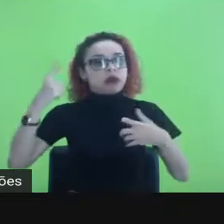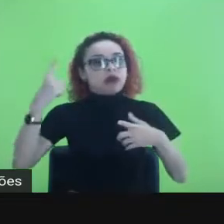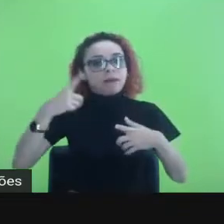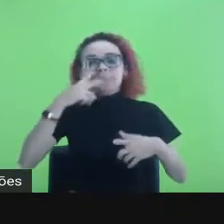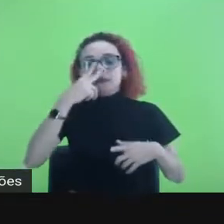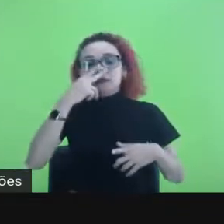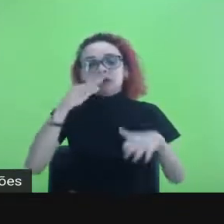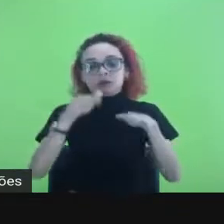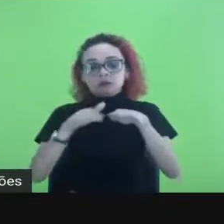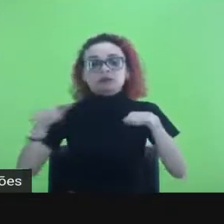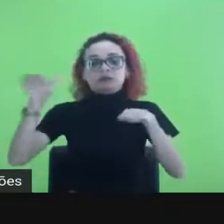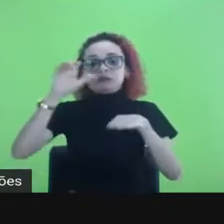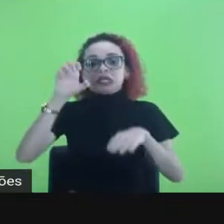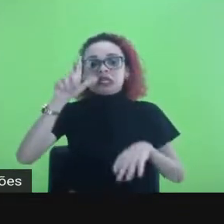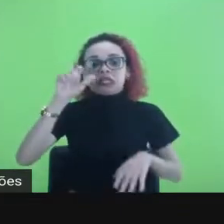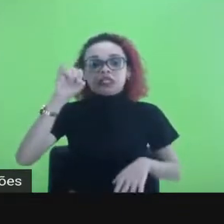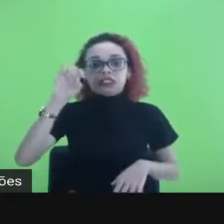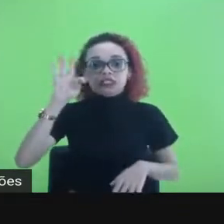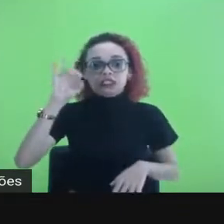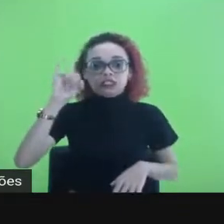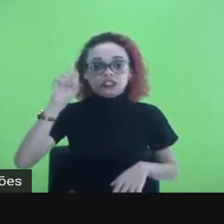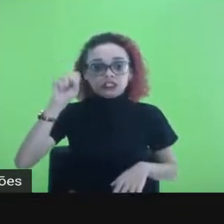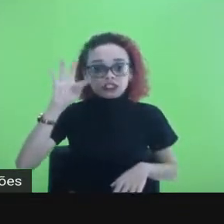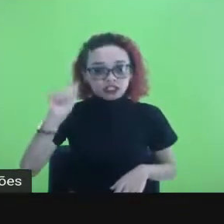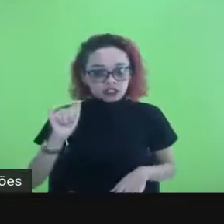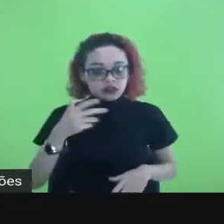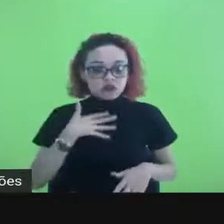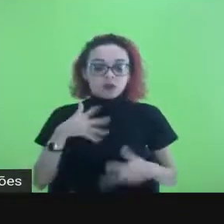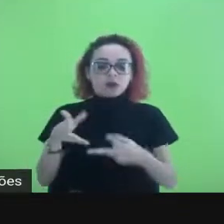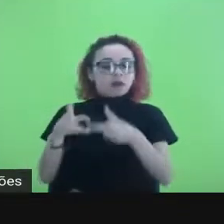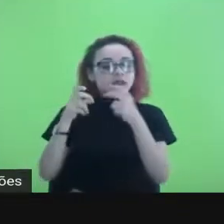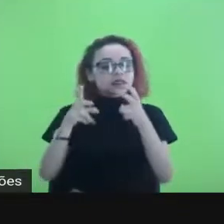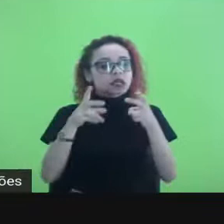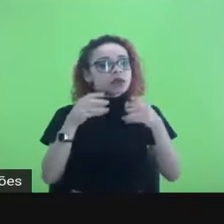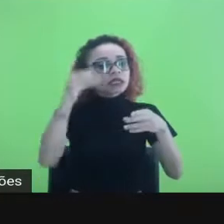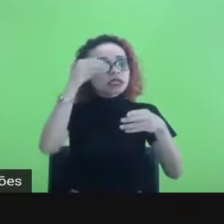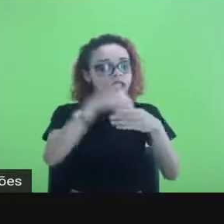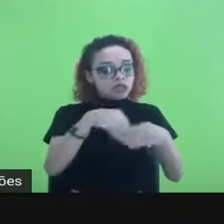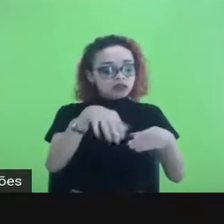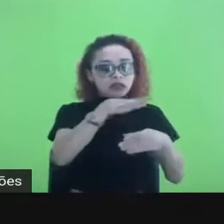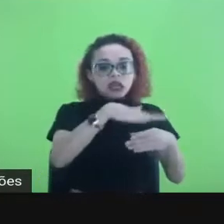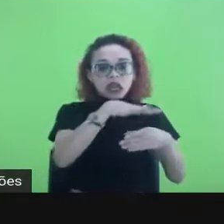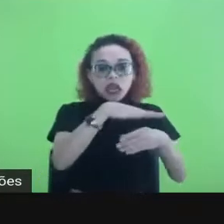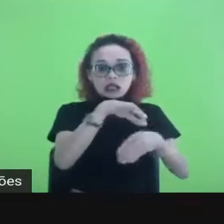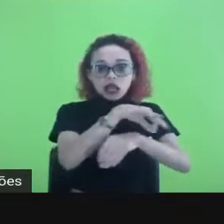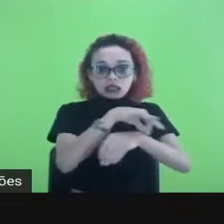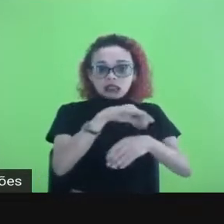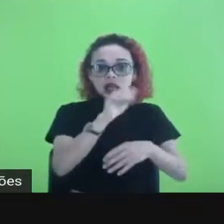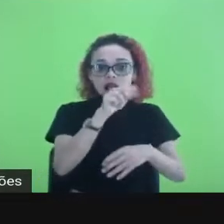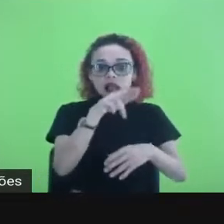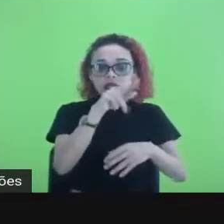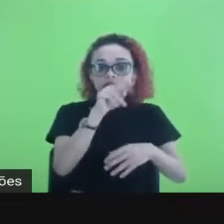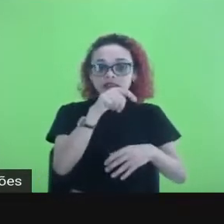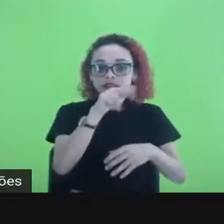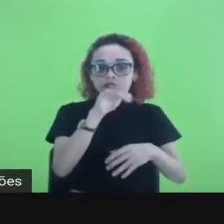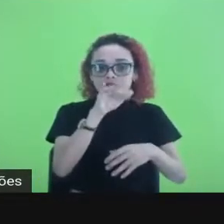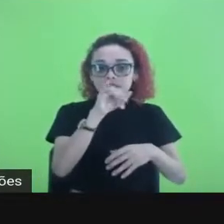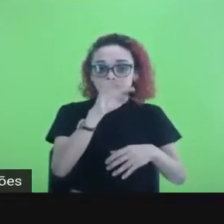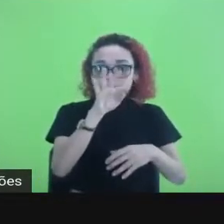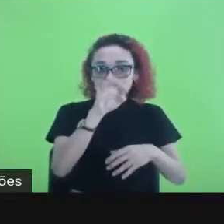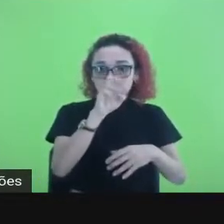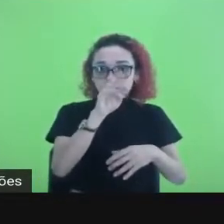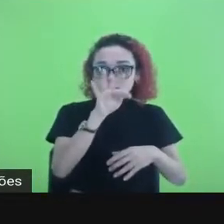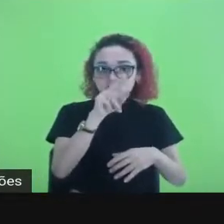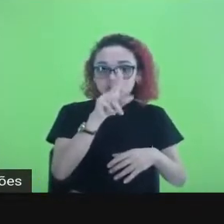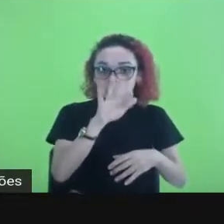muito elitizado, eu fui percebendo que dentro dessa área, através, né, da forma como as disciplinas